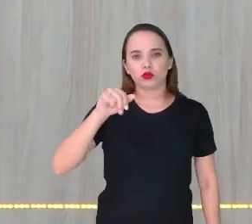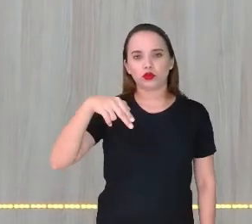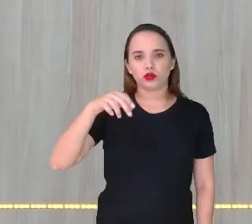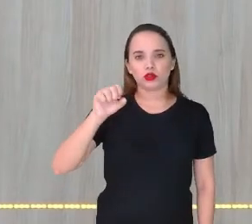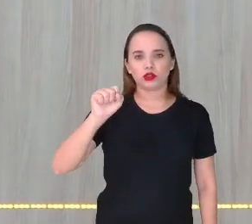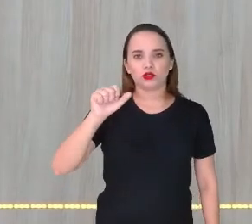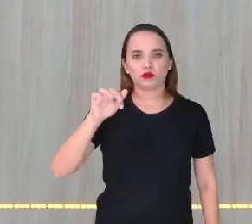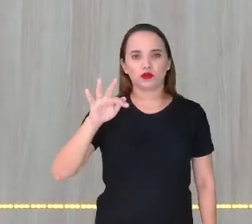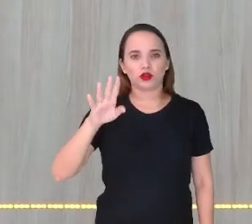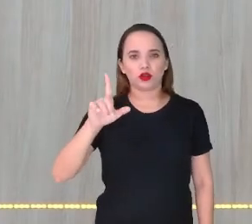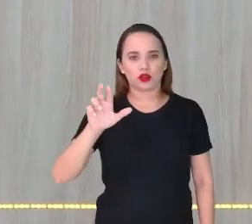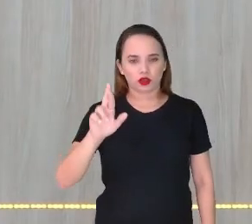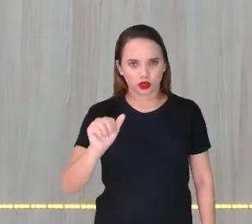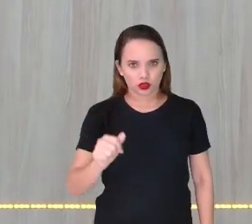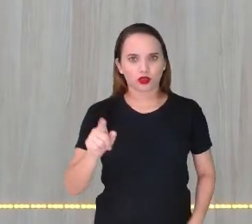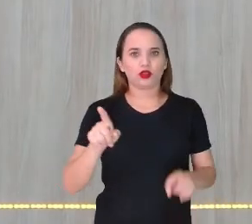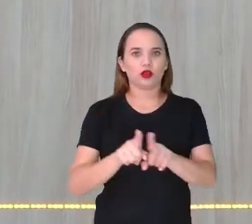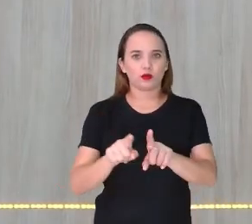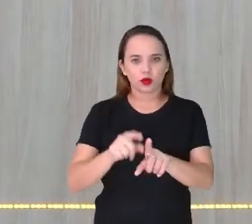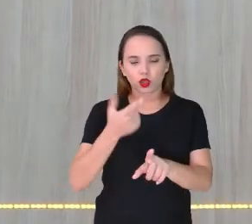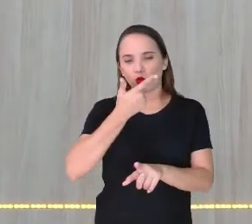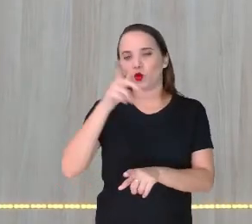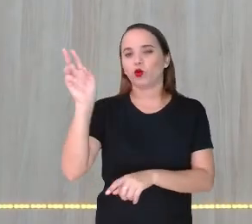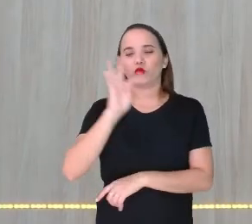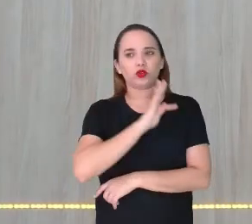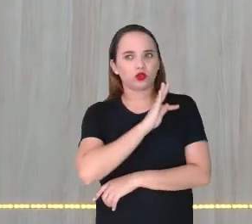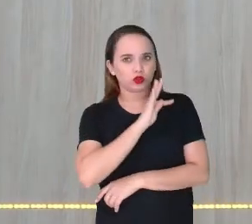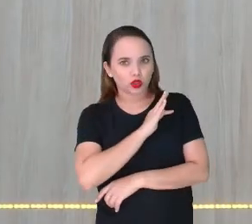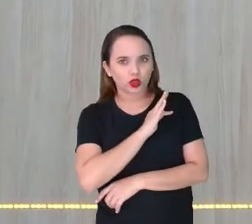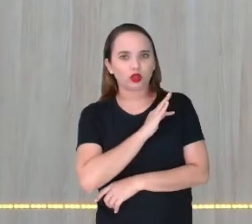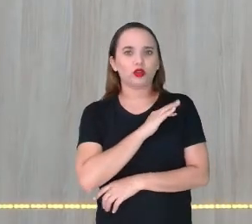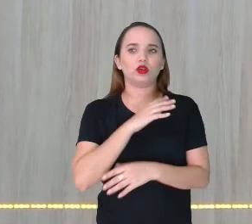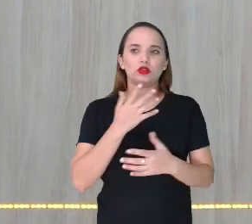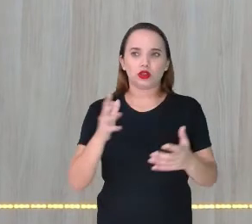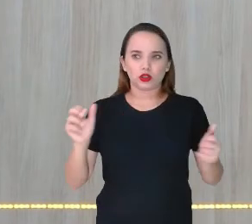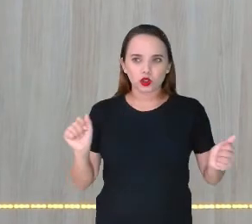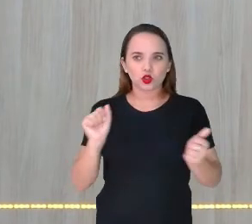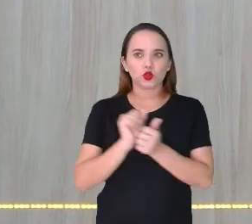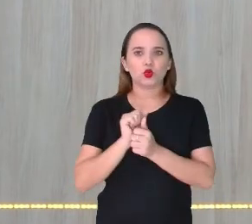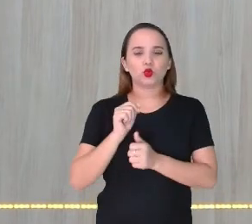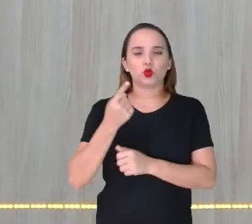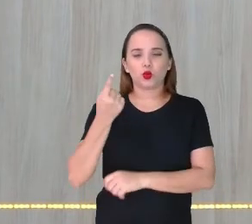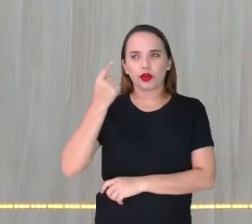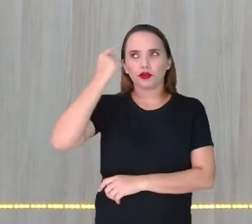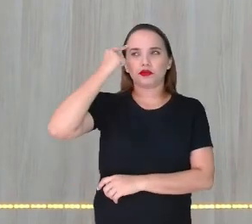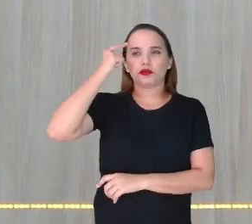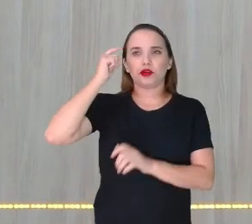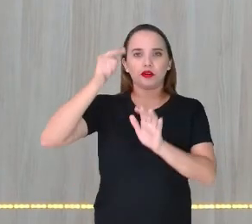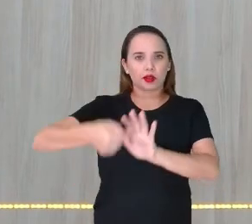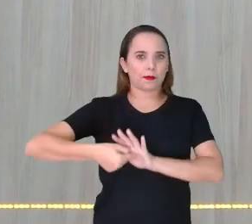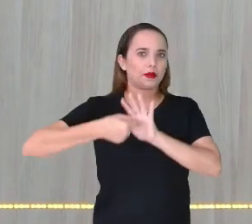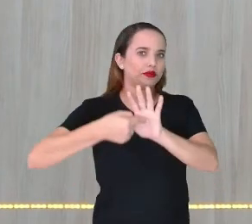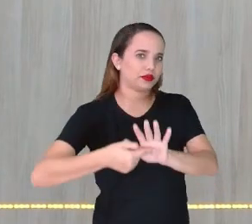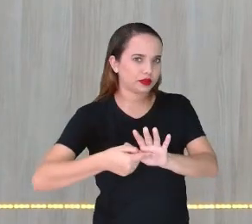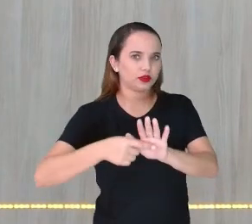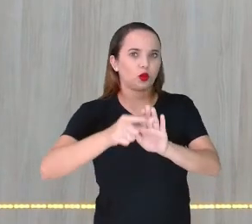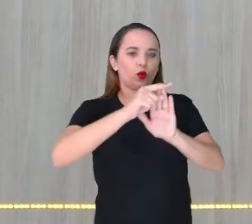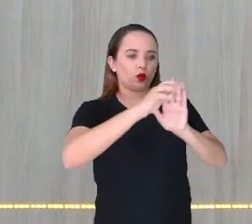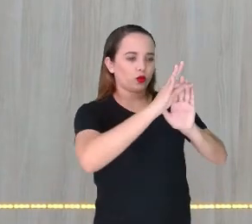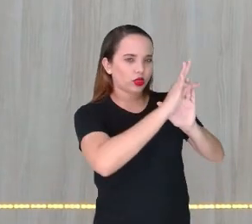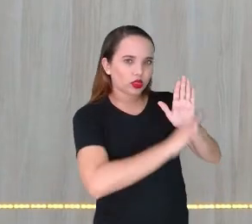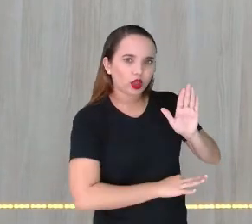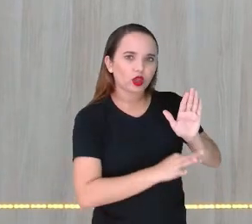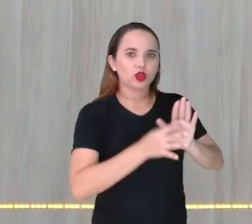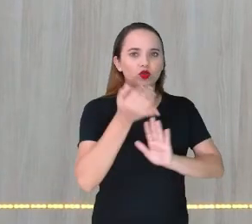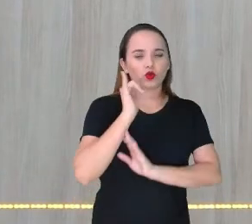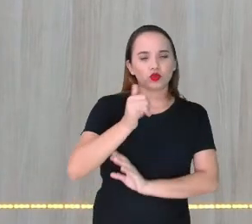outras técnicas também que ele estava lá, e aí junto com o intuito do espetáculo, né, o enredo, a história que